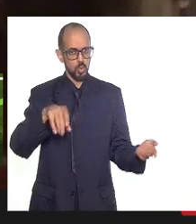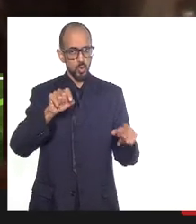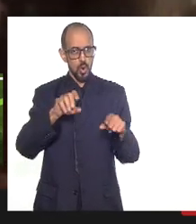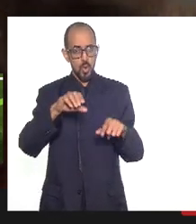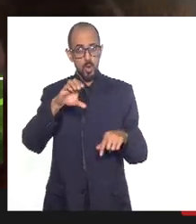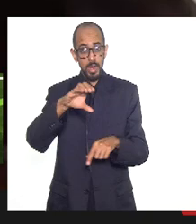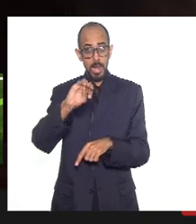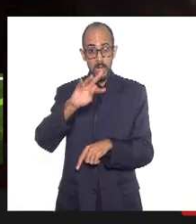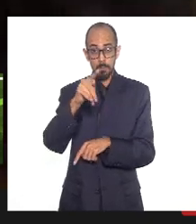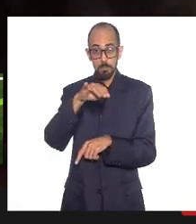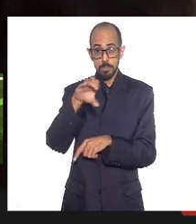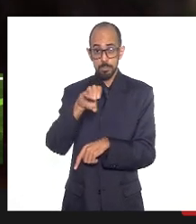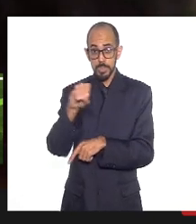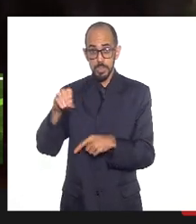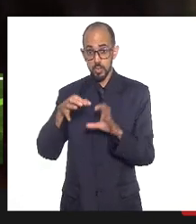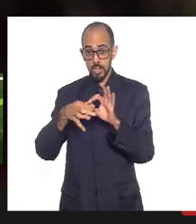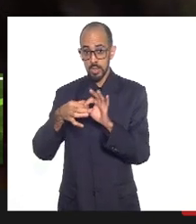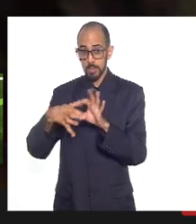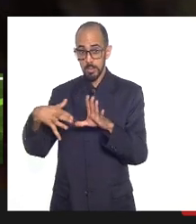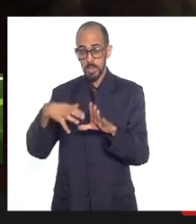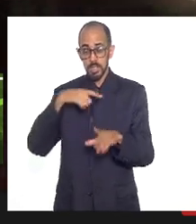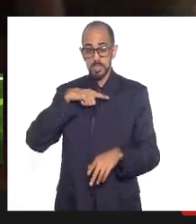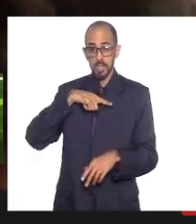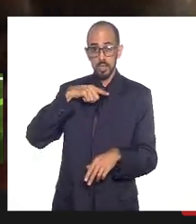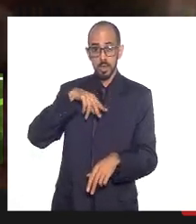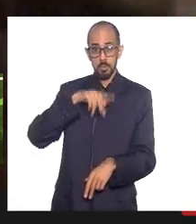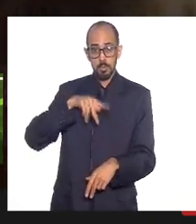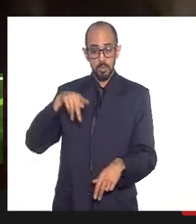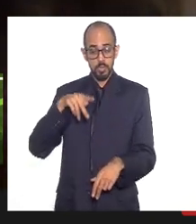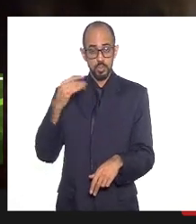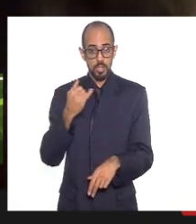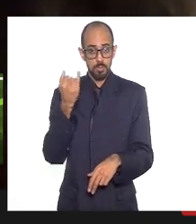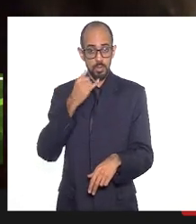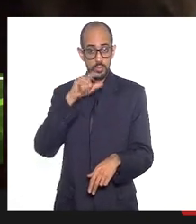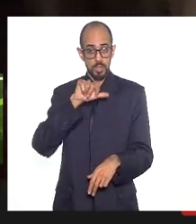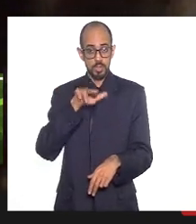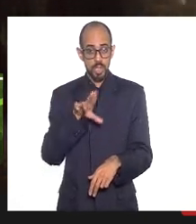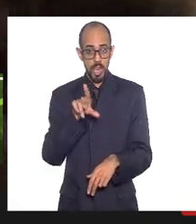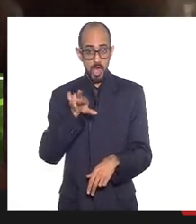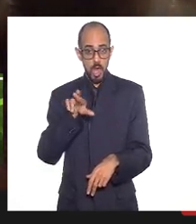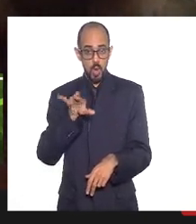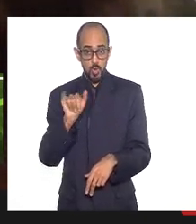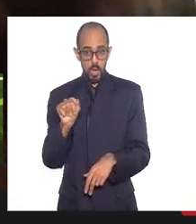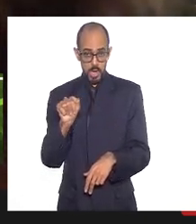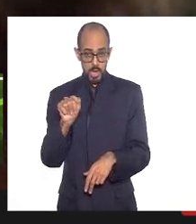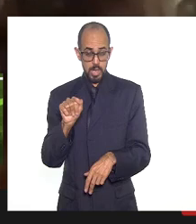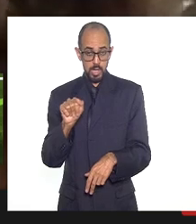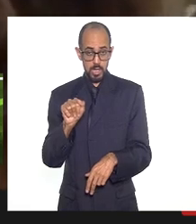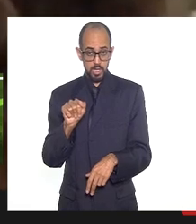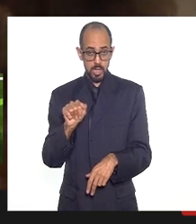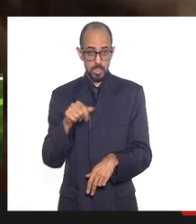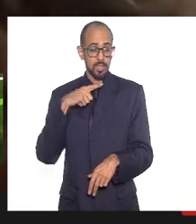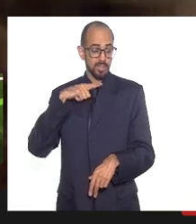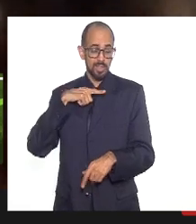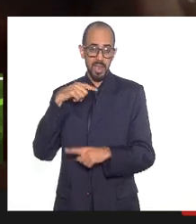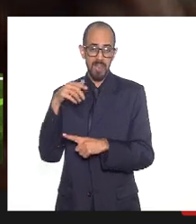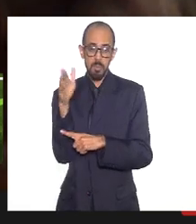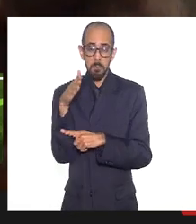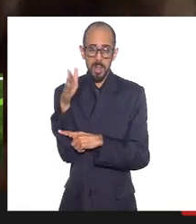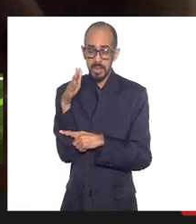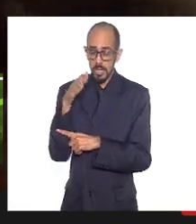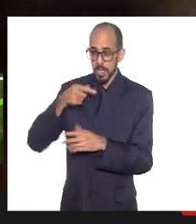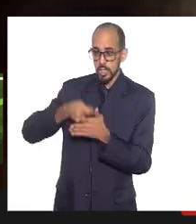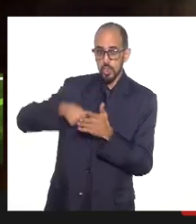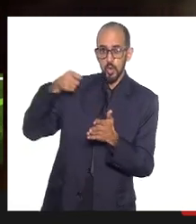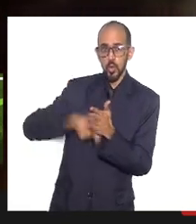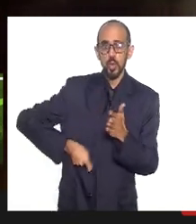tem uma grande educadora, que é a Laura Maria dos Santos, que tem tido uma militância enorme